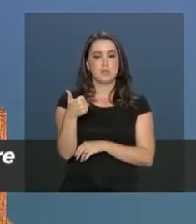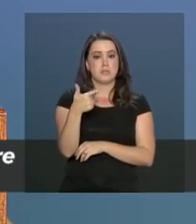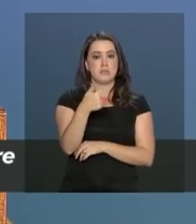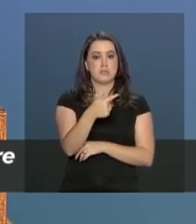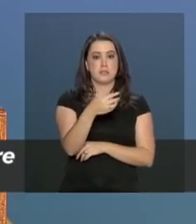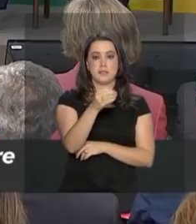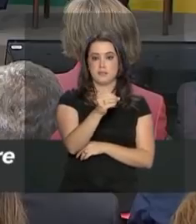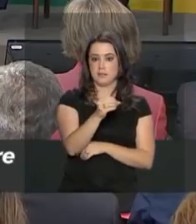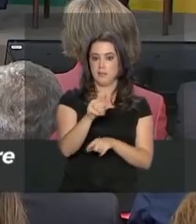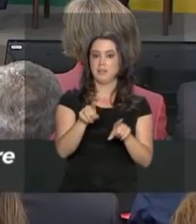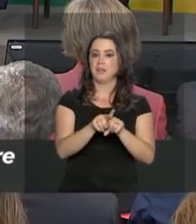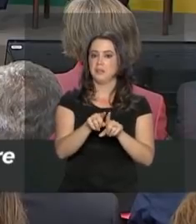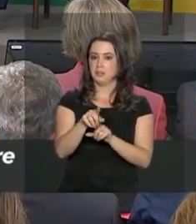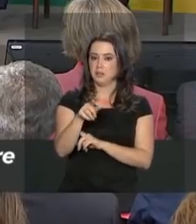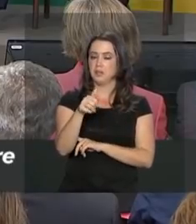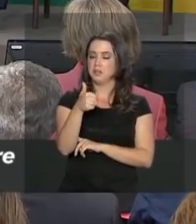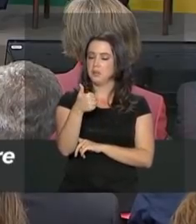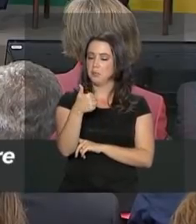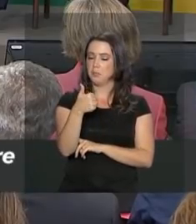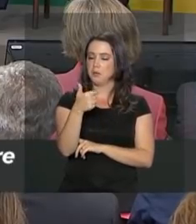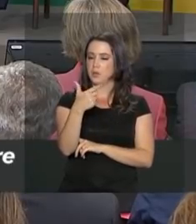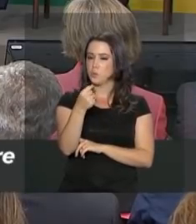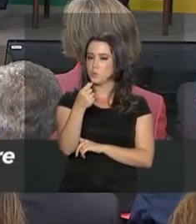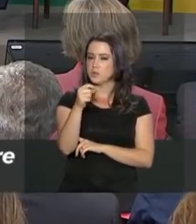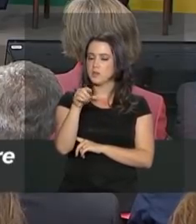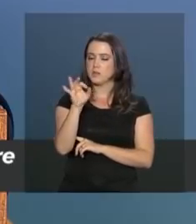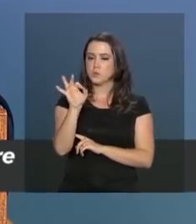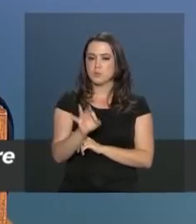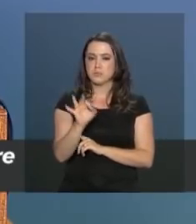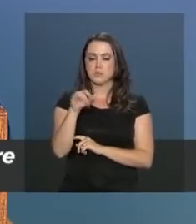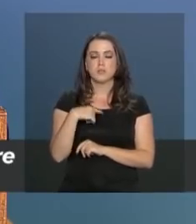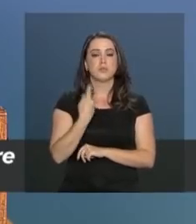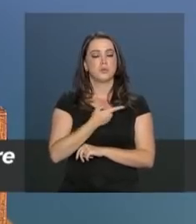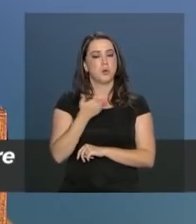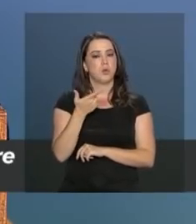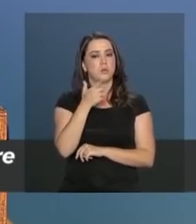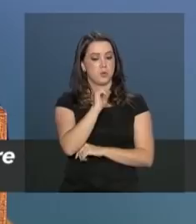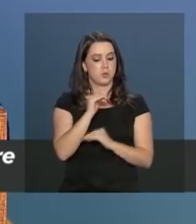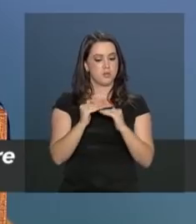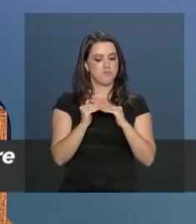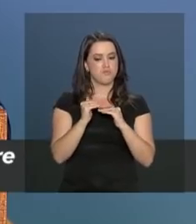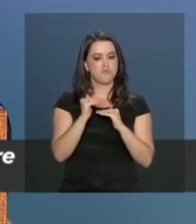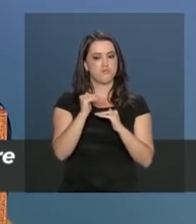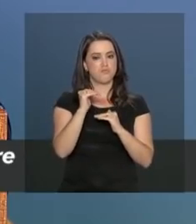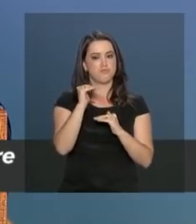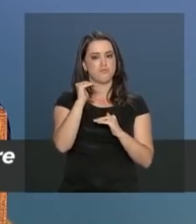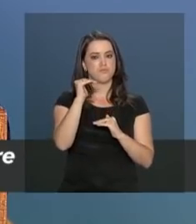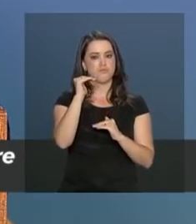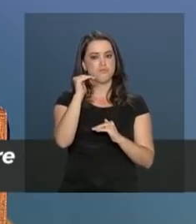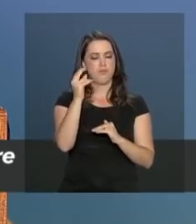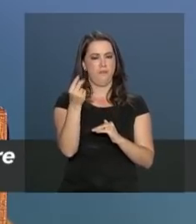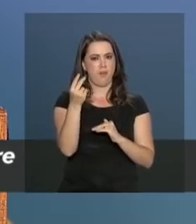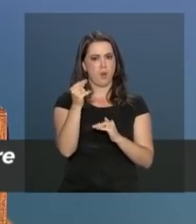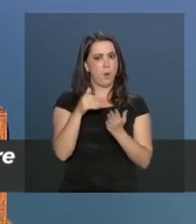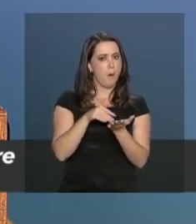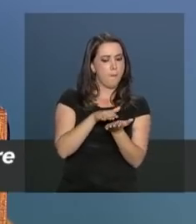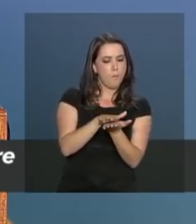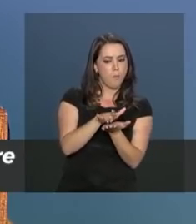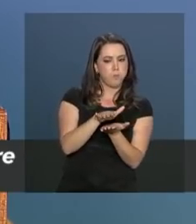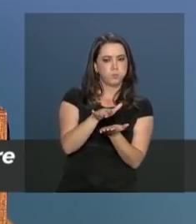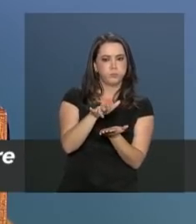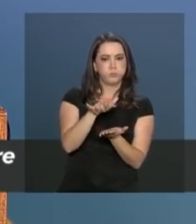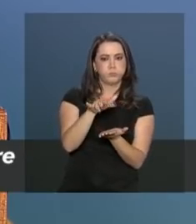200 por cento é que obtivemos nessas duas rodadas ágil e sem